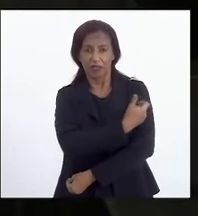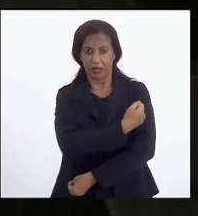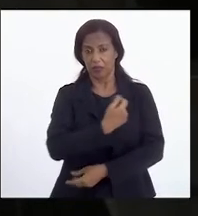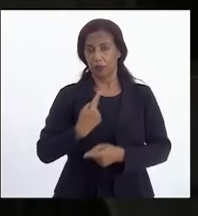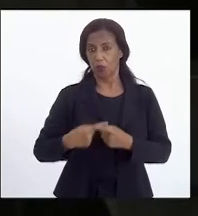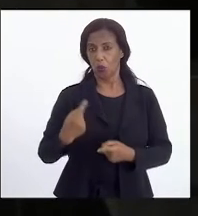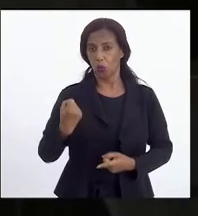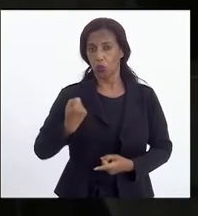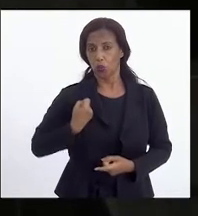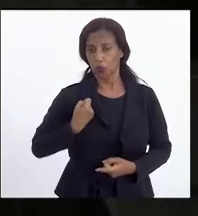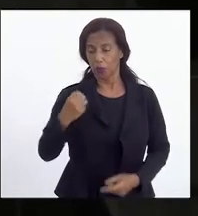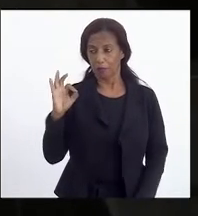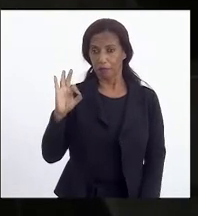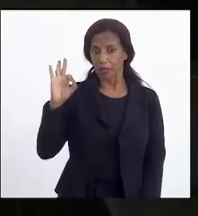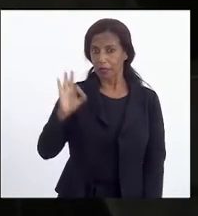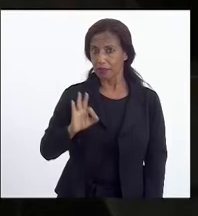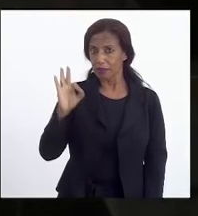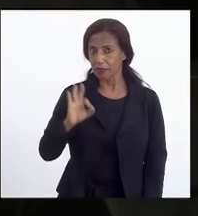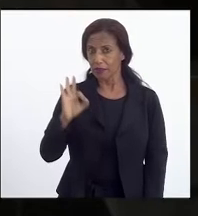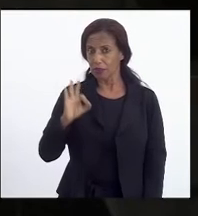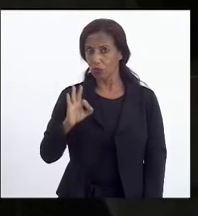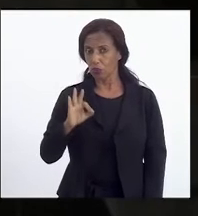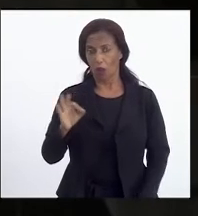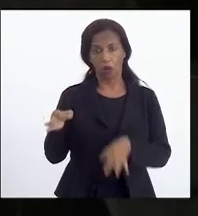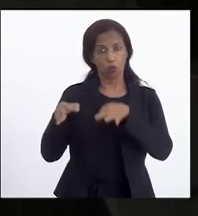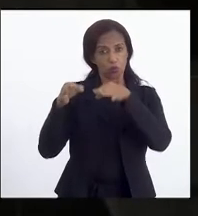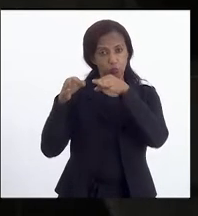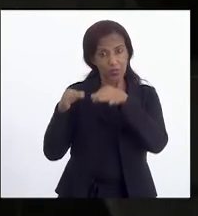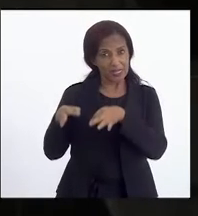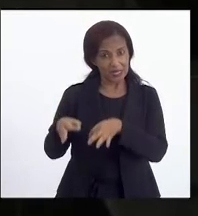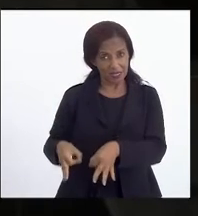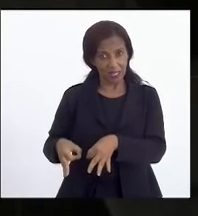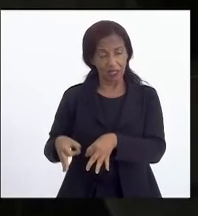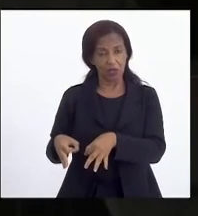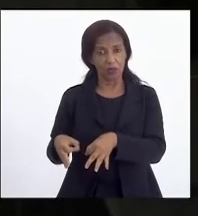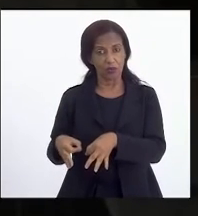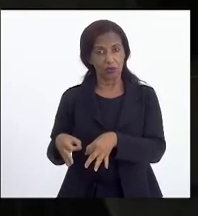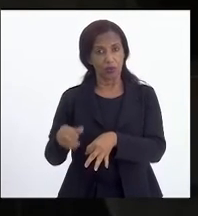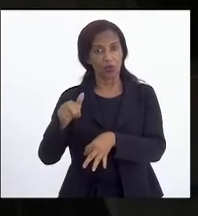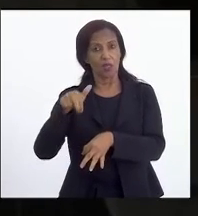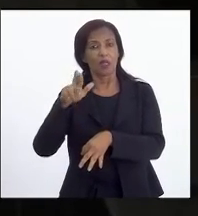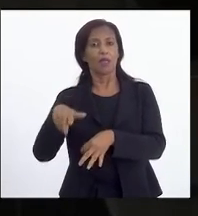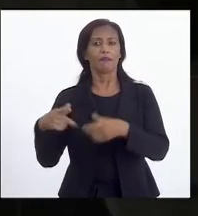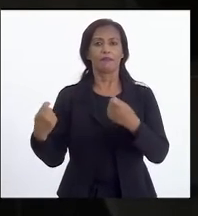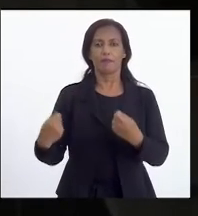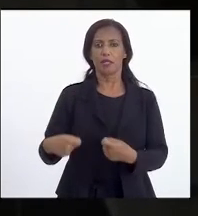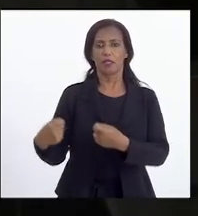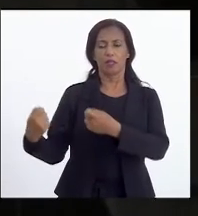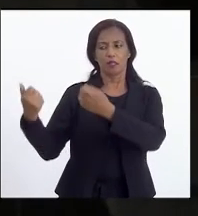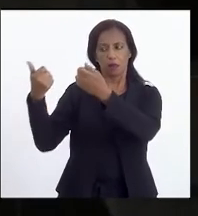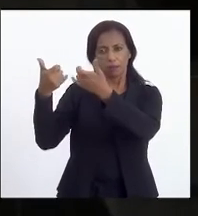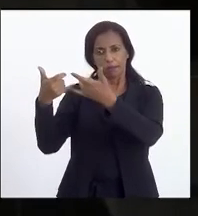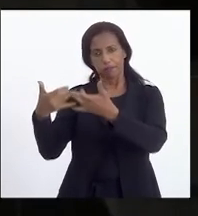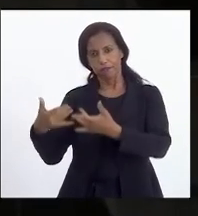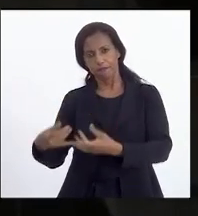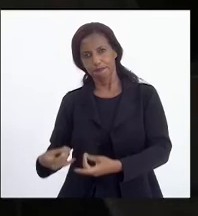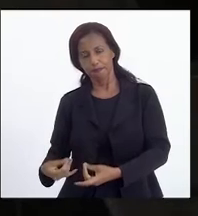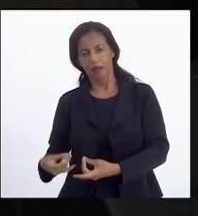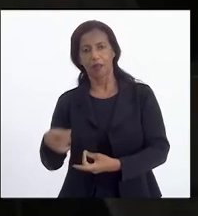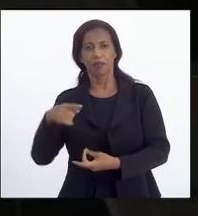número percentual justo e correto quem teria que definir